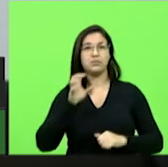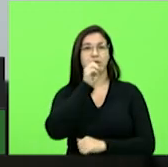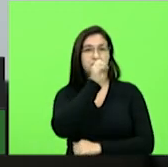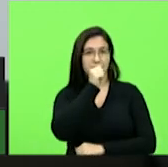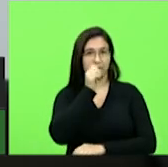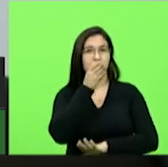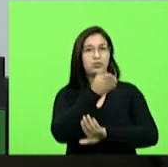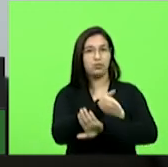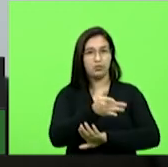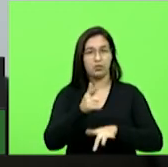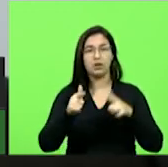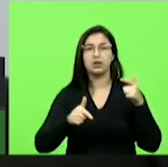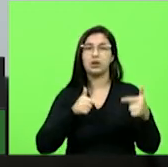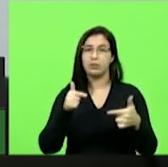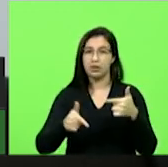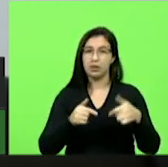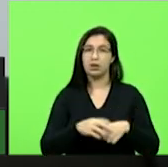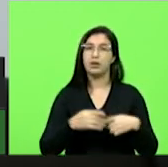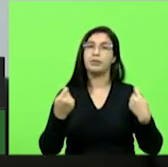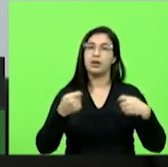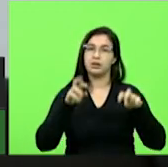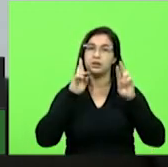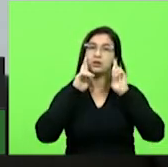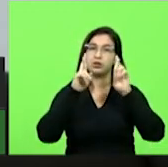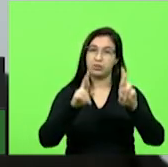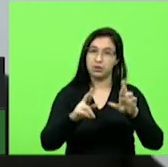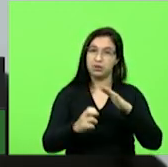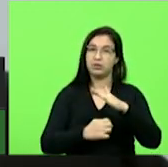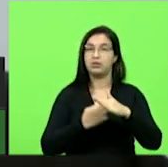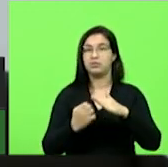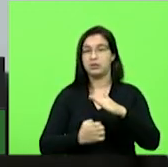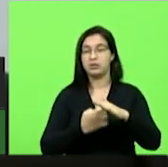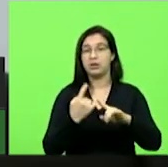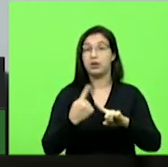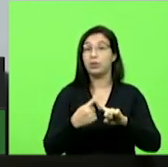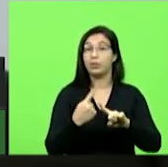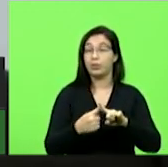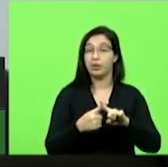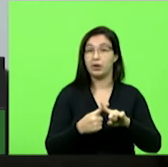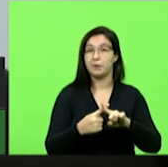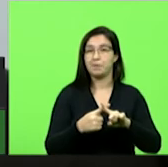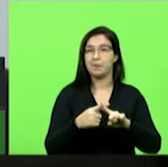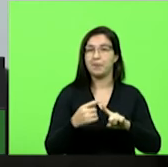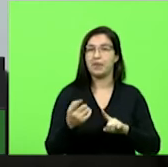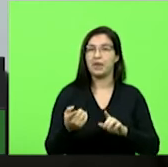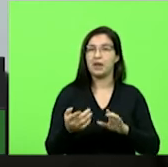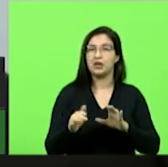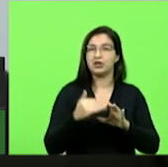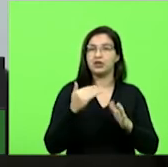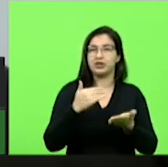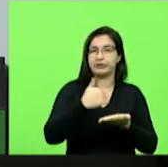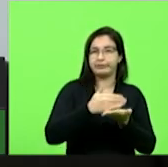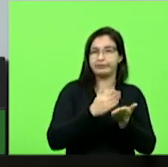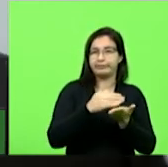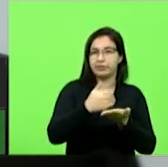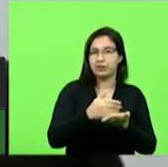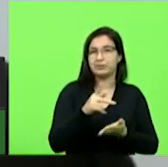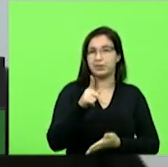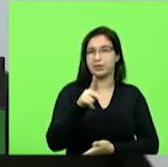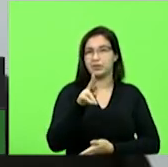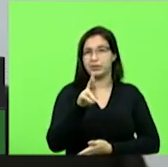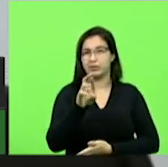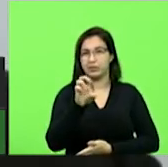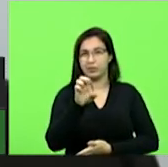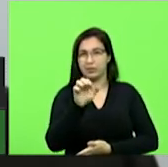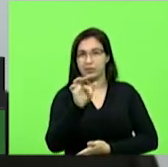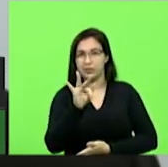trabalhando. Então, nós temos que respeitar o empresário. Quando vem um parcelamento chamado Prefis, e muito bem